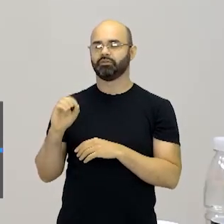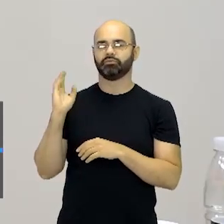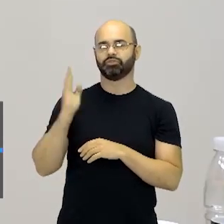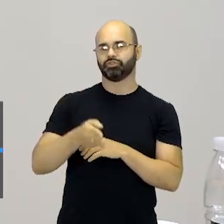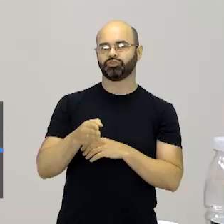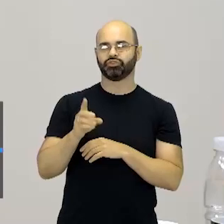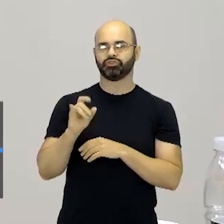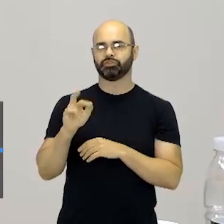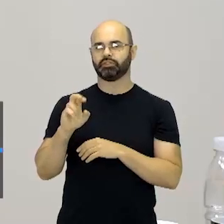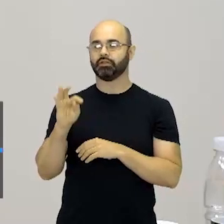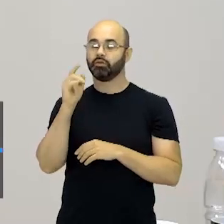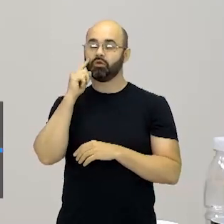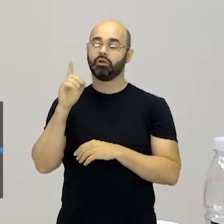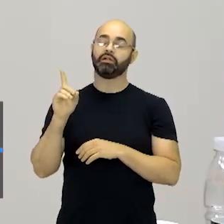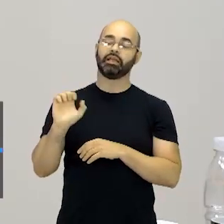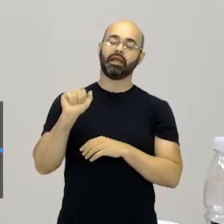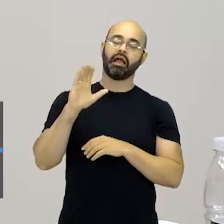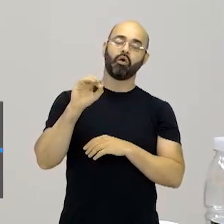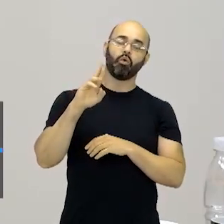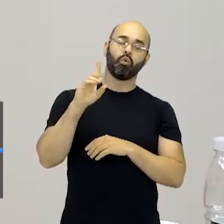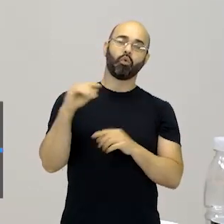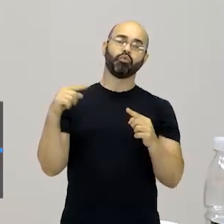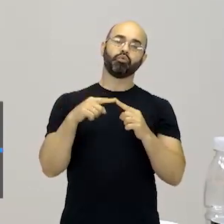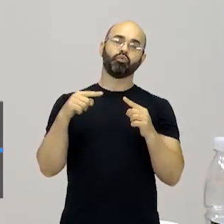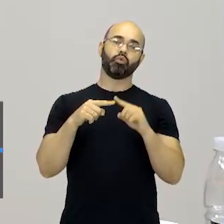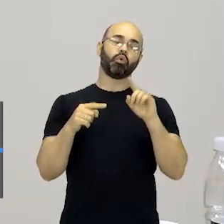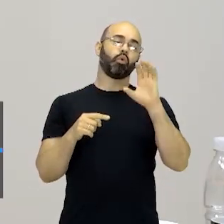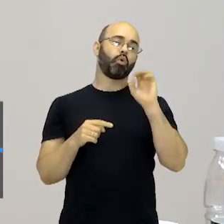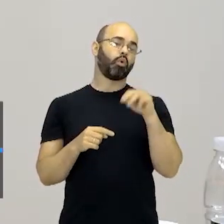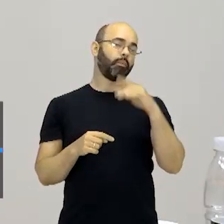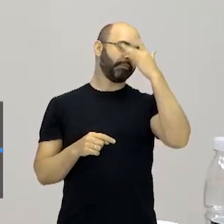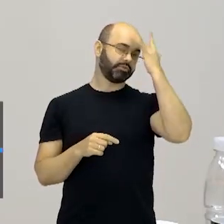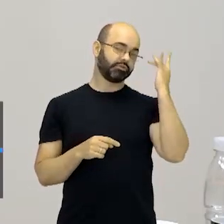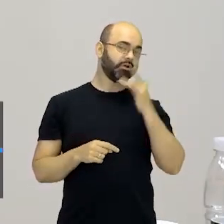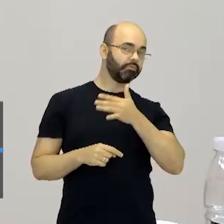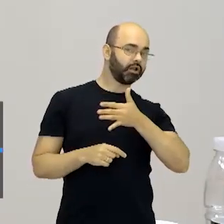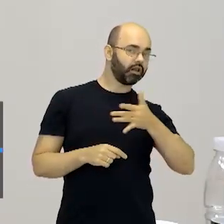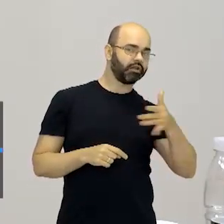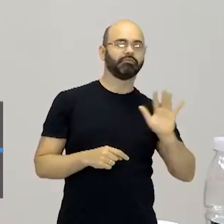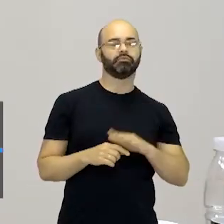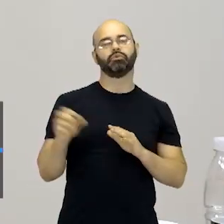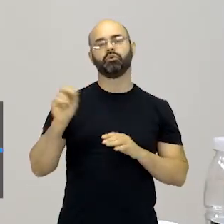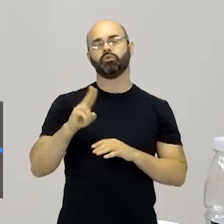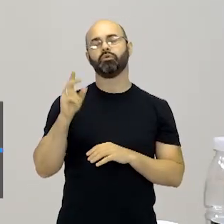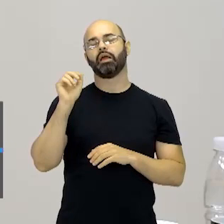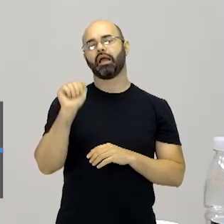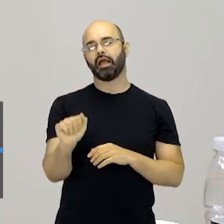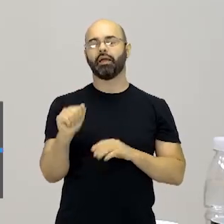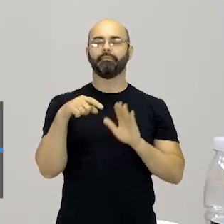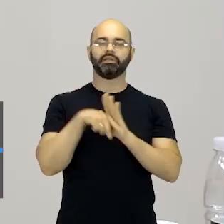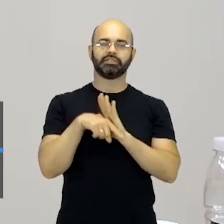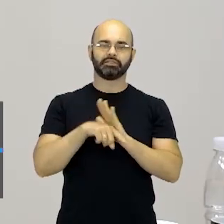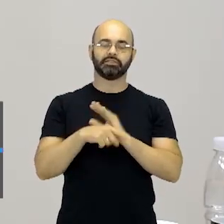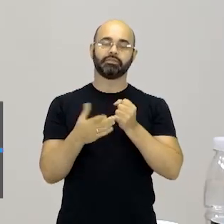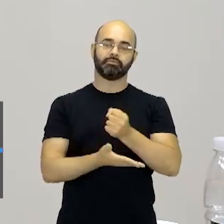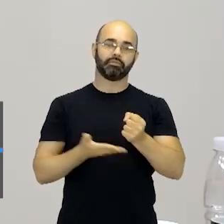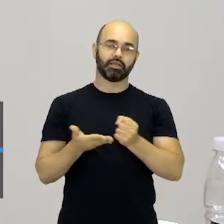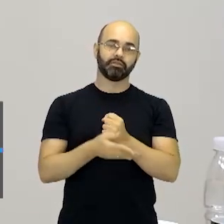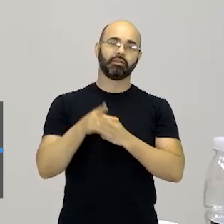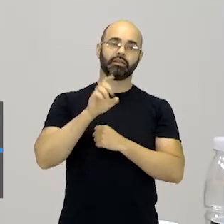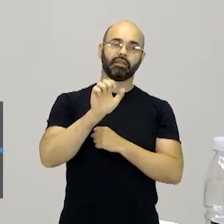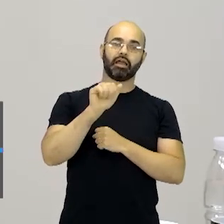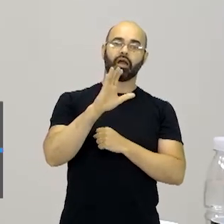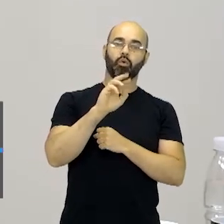olha, de acordo com o pesquisador, essa pesquisa tem embasamento dessa forma. Ou você coloca assim, a pesquisa tem embasamento de acordo